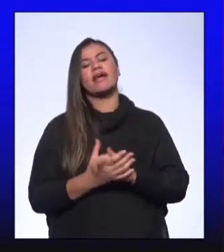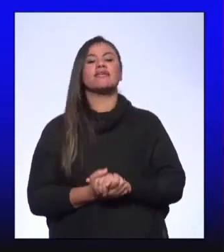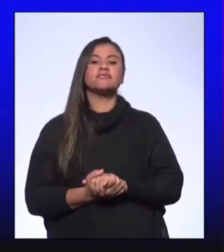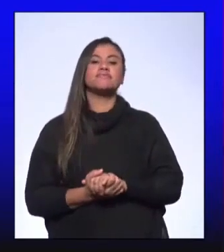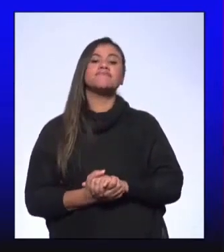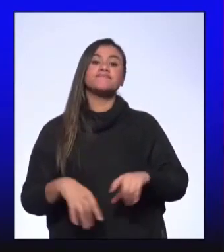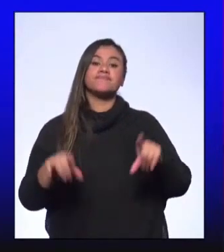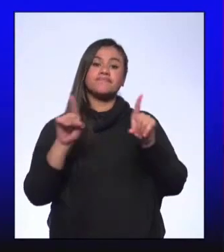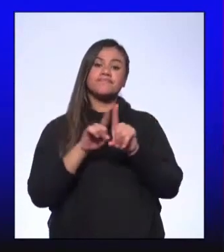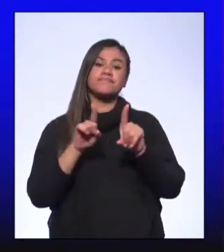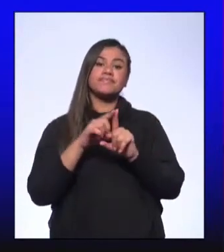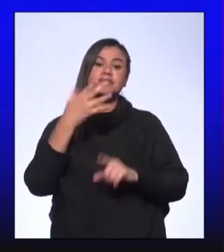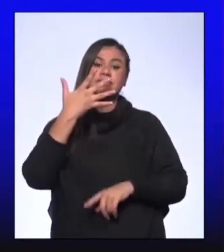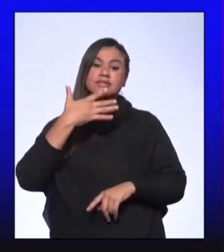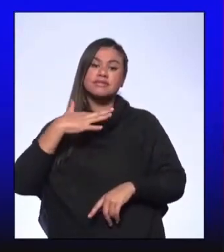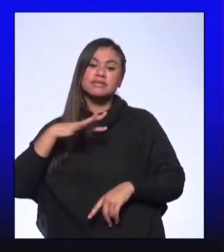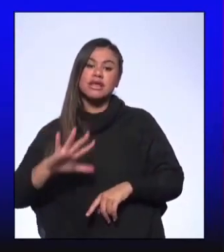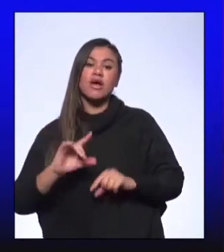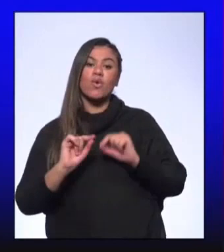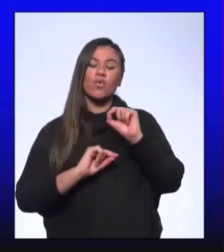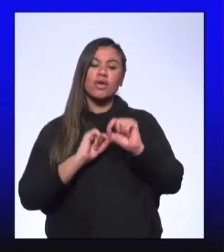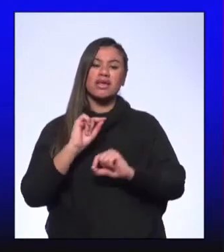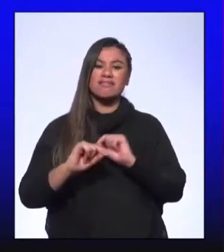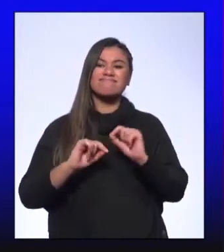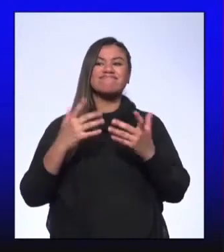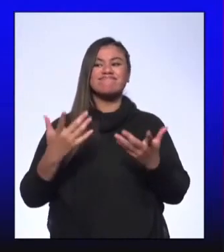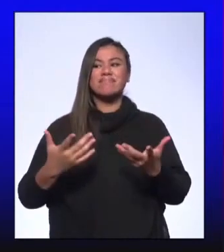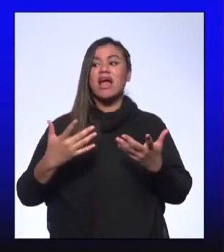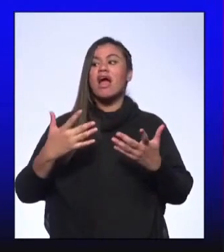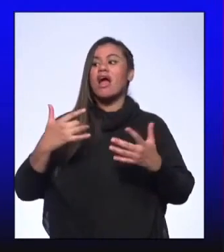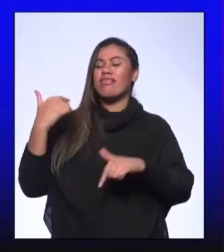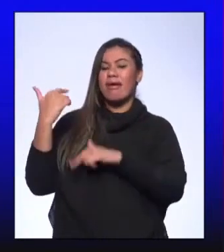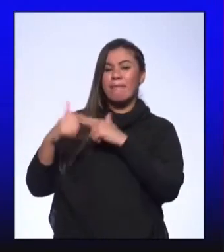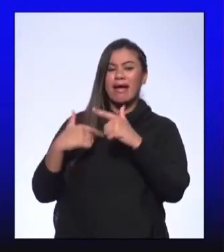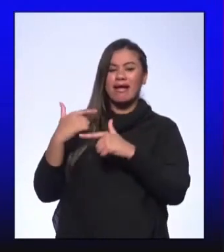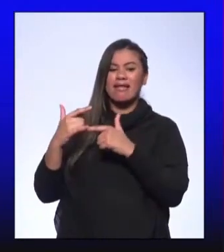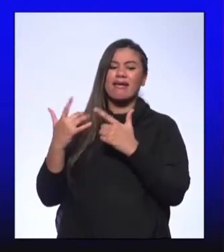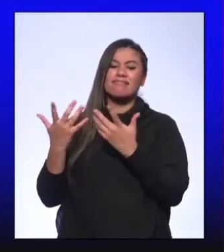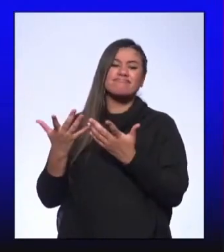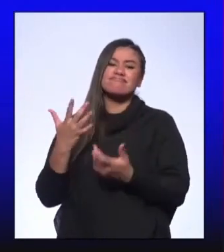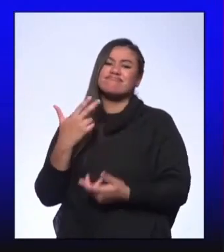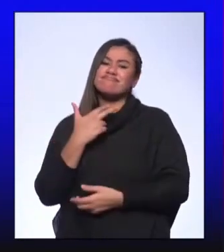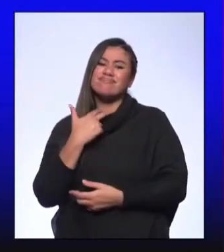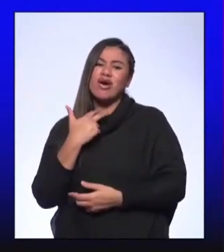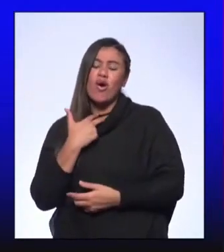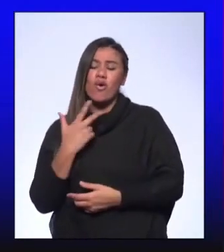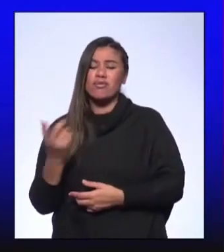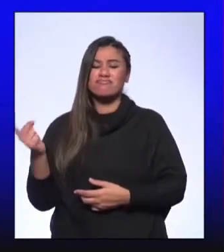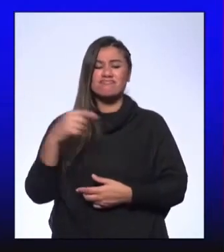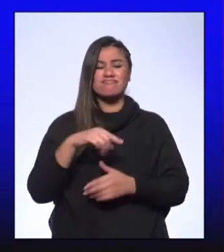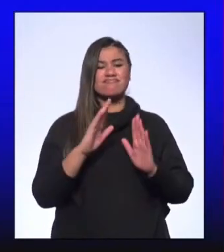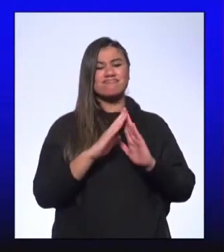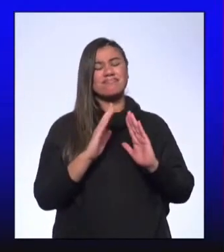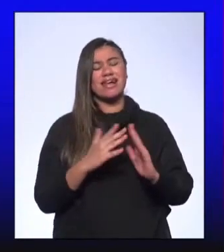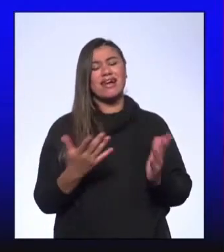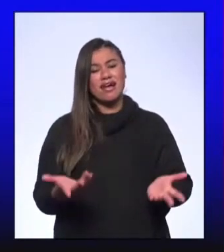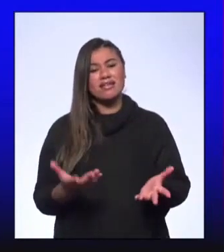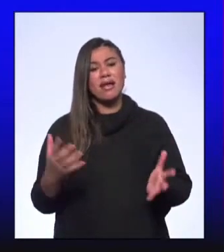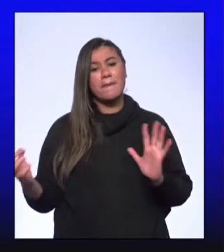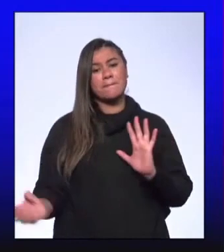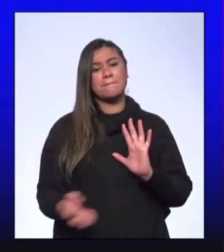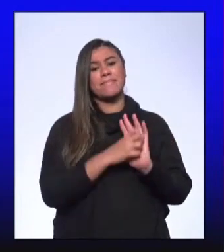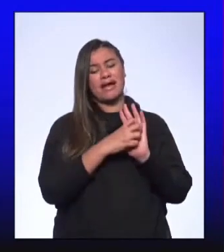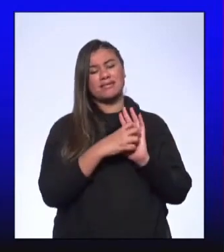criança e aí ele tem que deixar de trabalhar ou diminui sua produtividade, isso também acaba tendo, vamos dizer, um